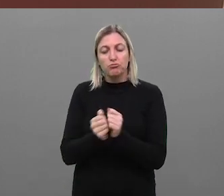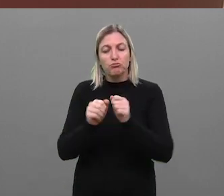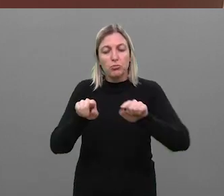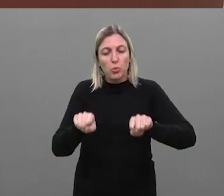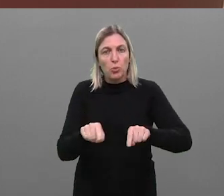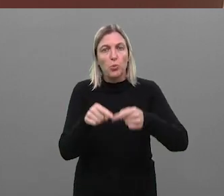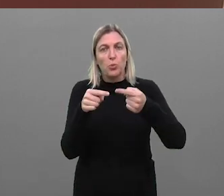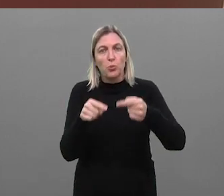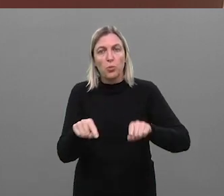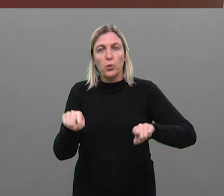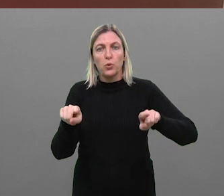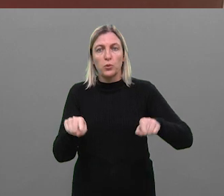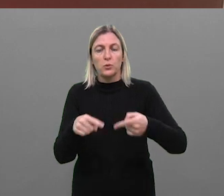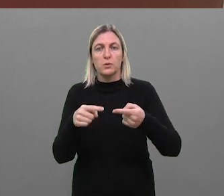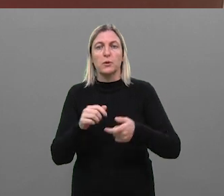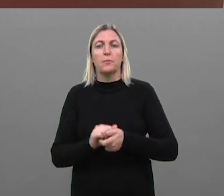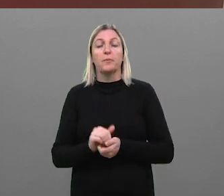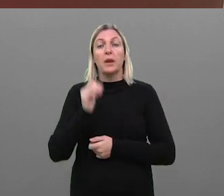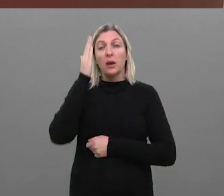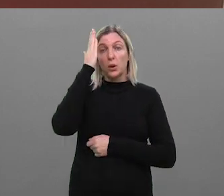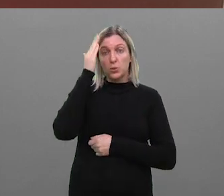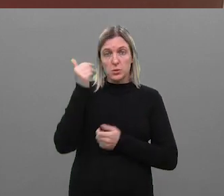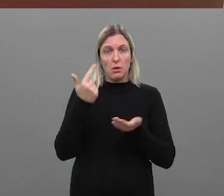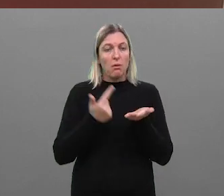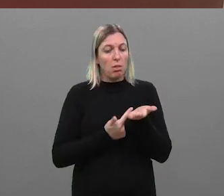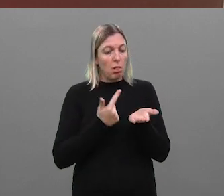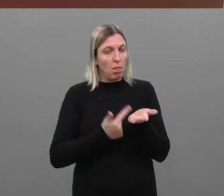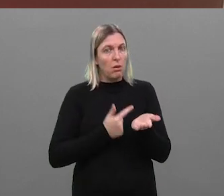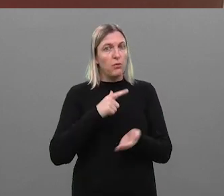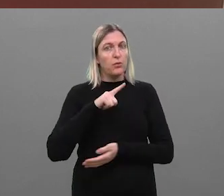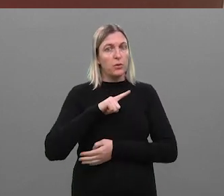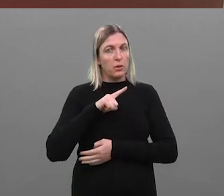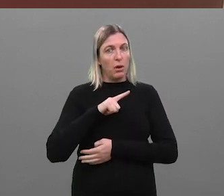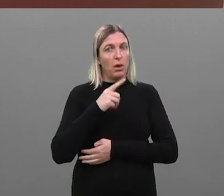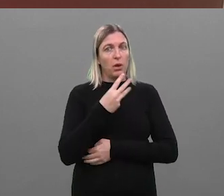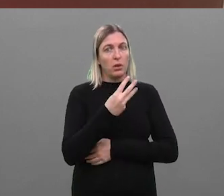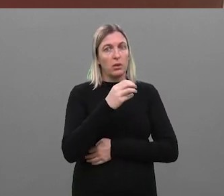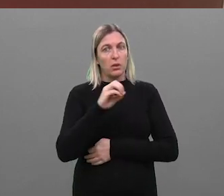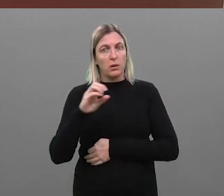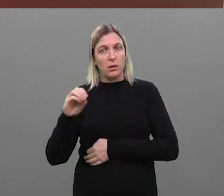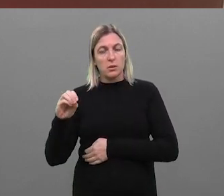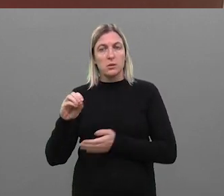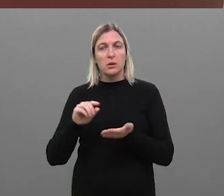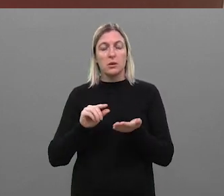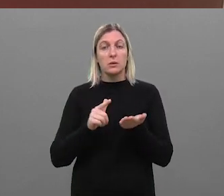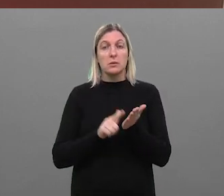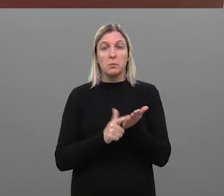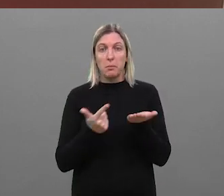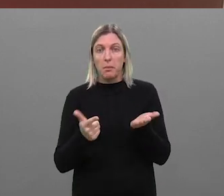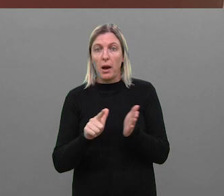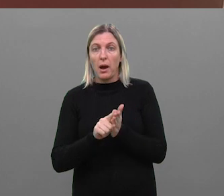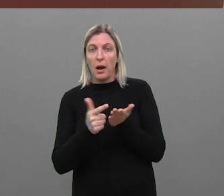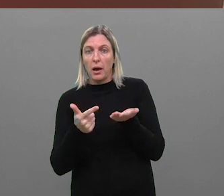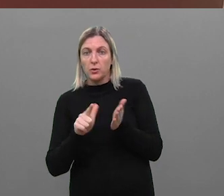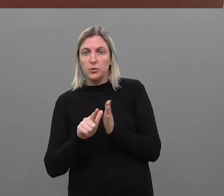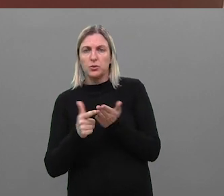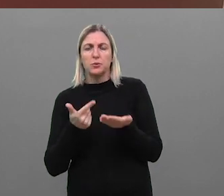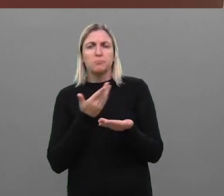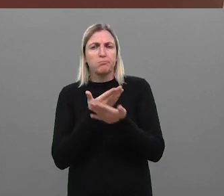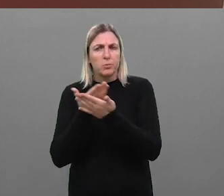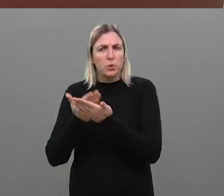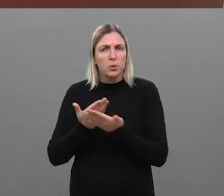através da música Eu sei que é uma obra de 300 páginas e muito estudo qual é o grande